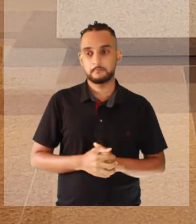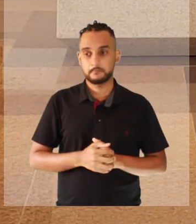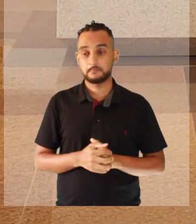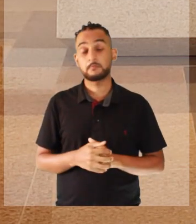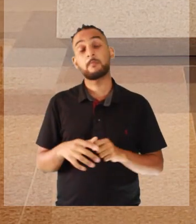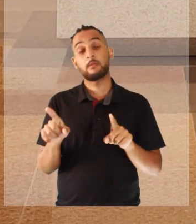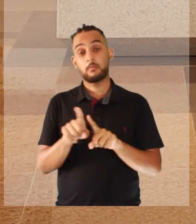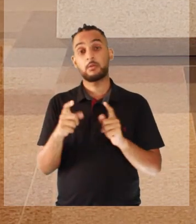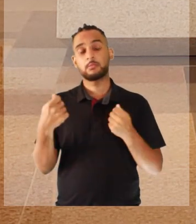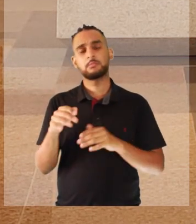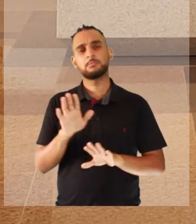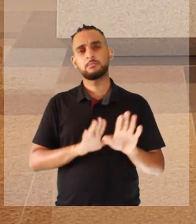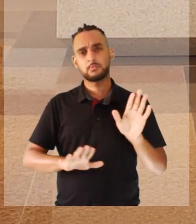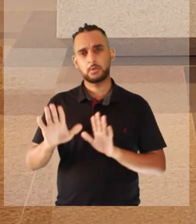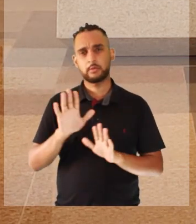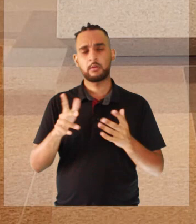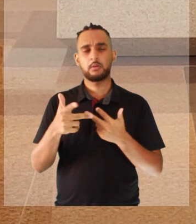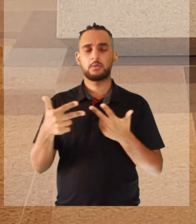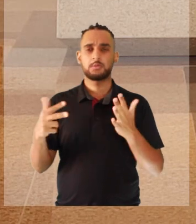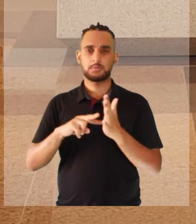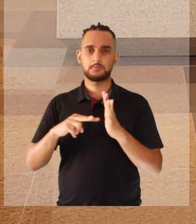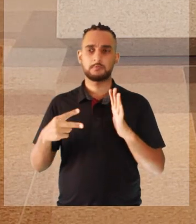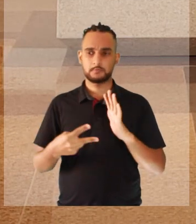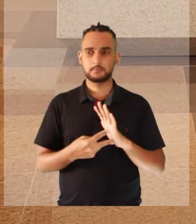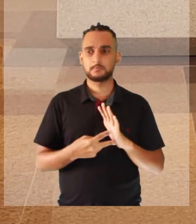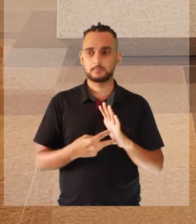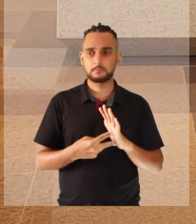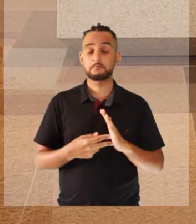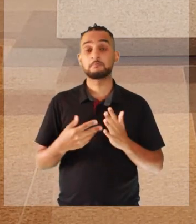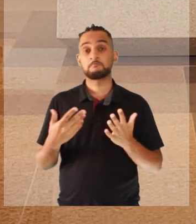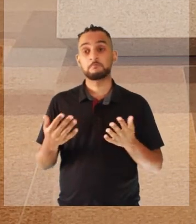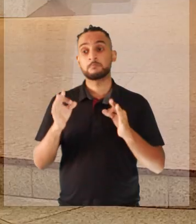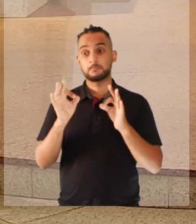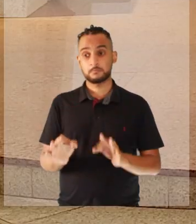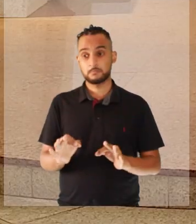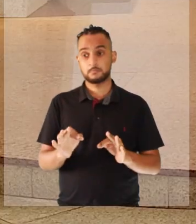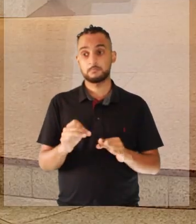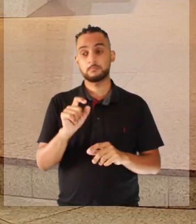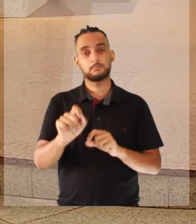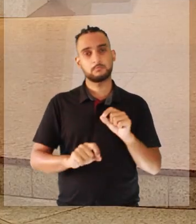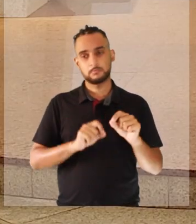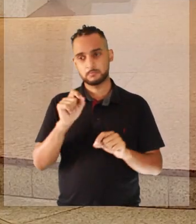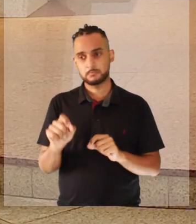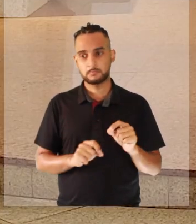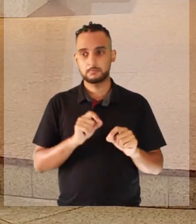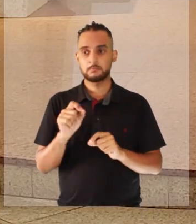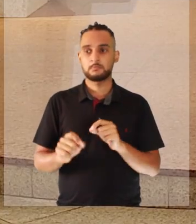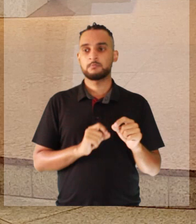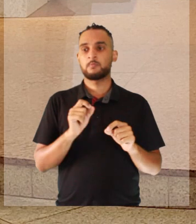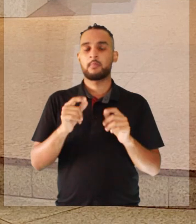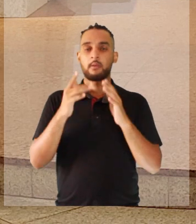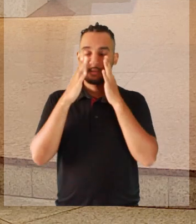pessoa. Devemos ter o cuidado para a questão dos significados. Então, o correto